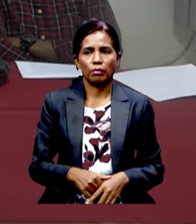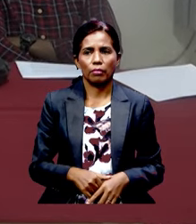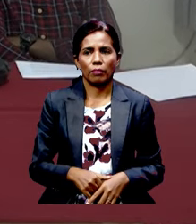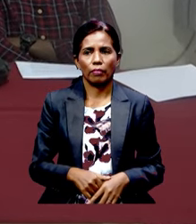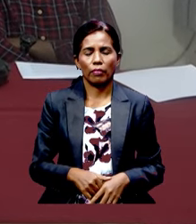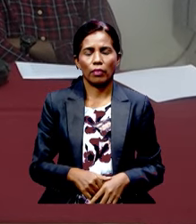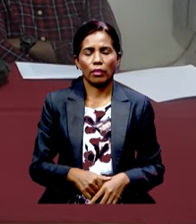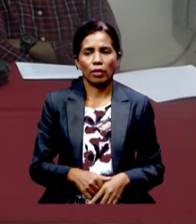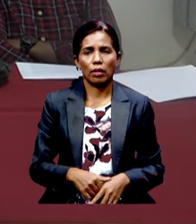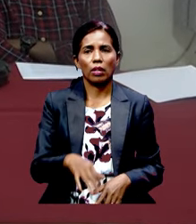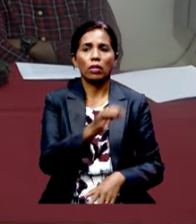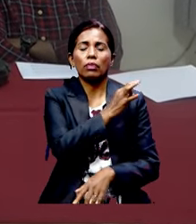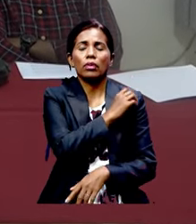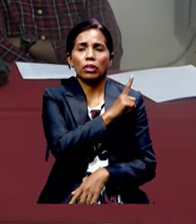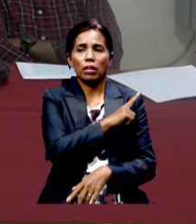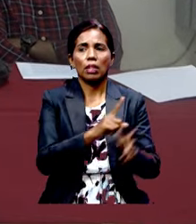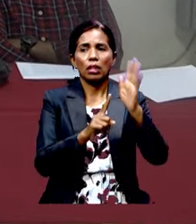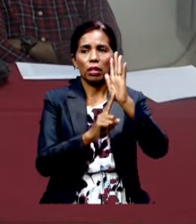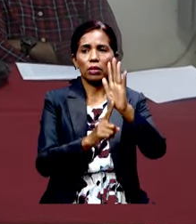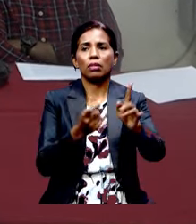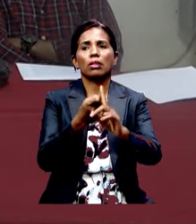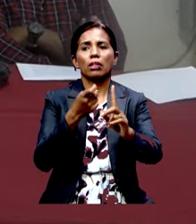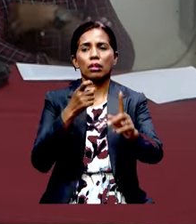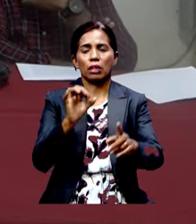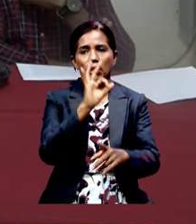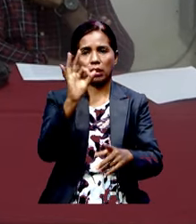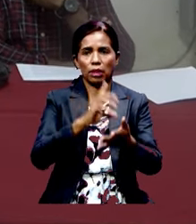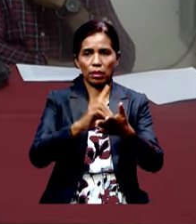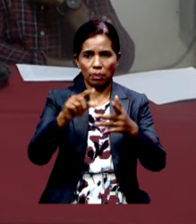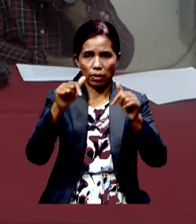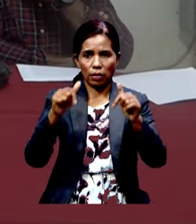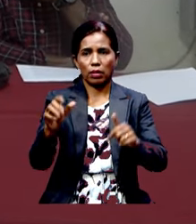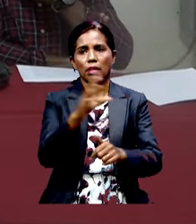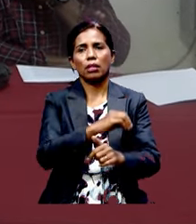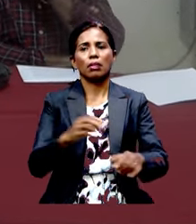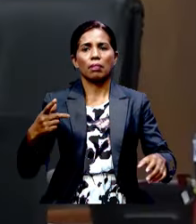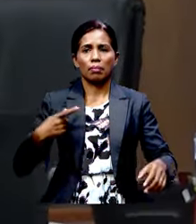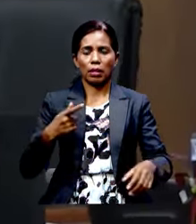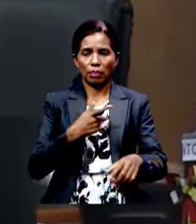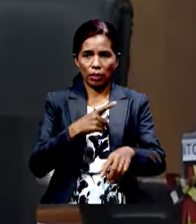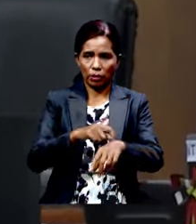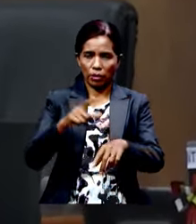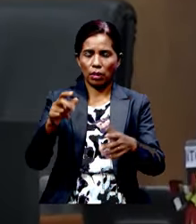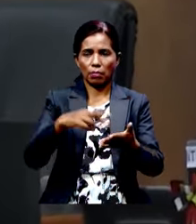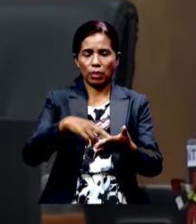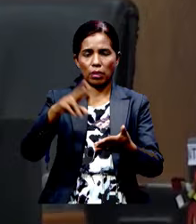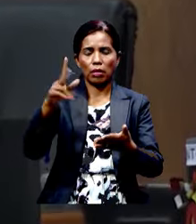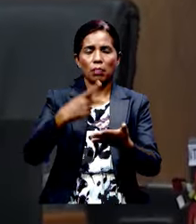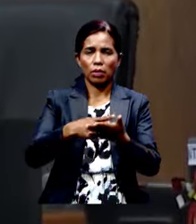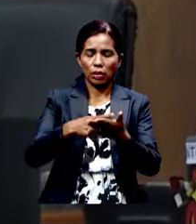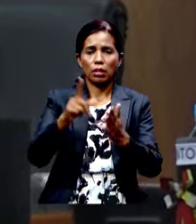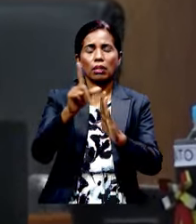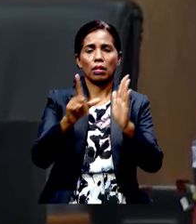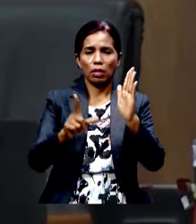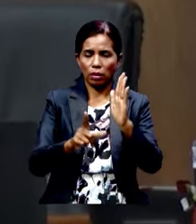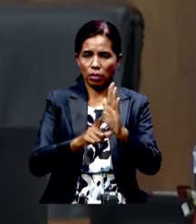Fontil hatou questão ne liu husi conferência ba imprensa sexta semana ne ha foi em Parlamento Nacional aprova projeto alteração